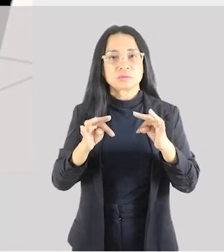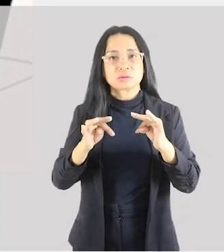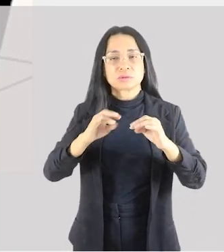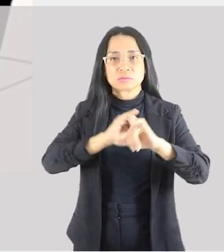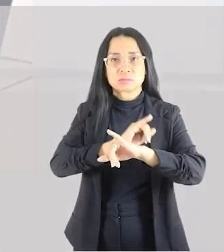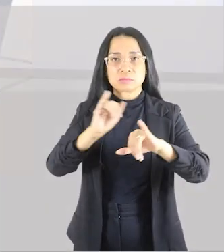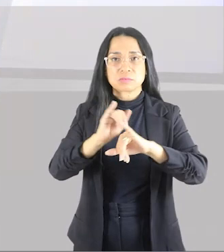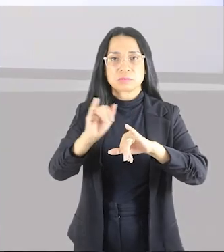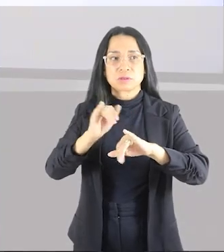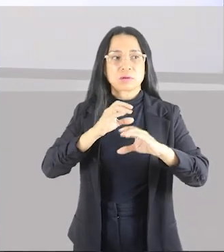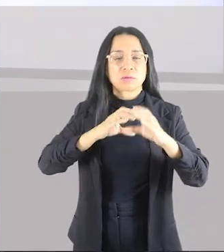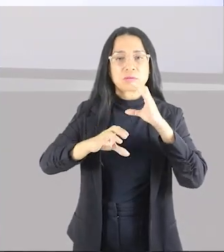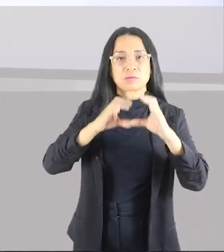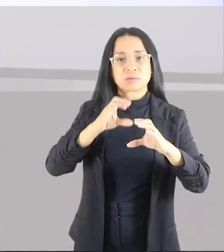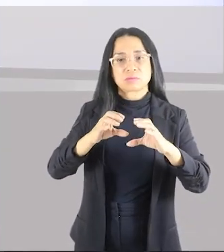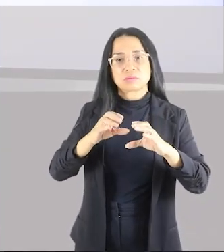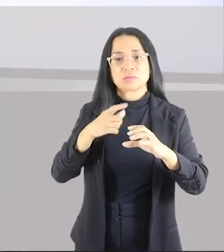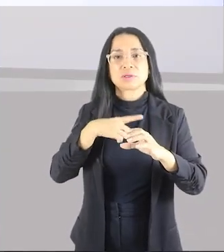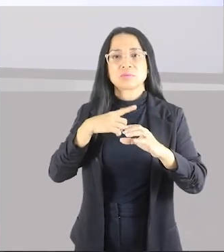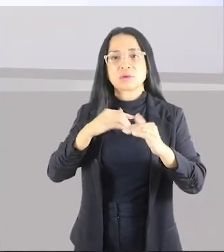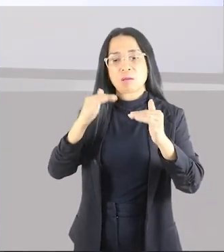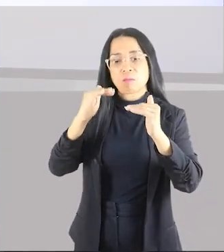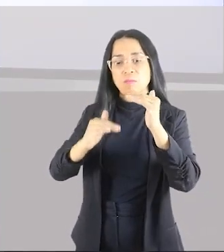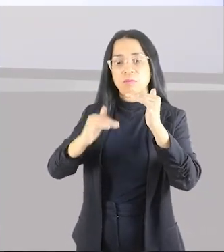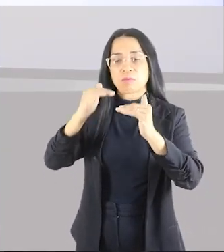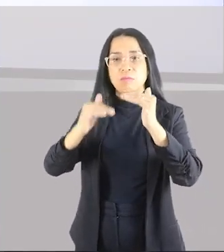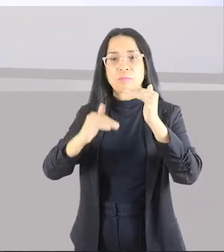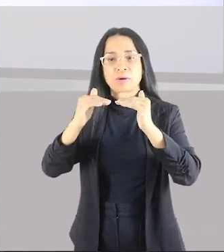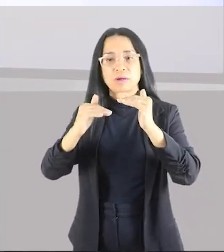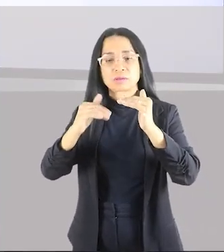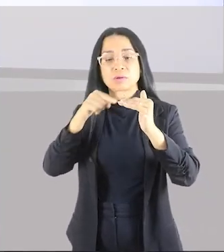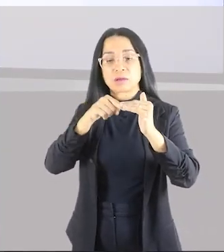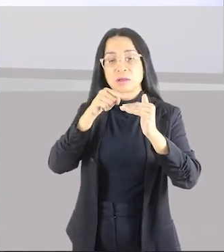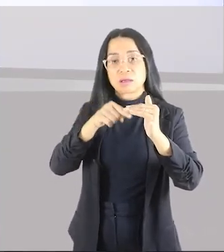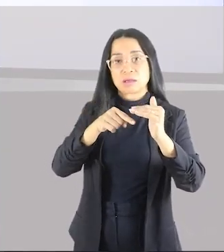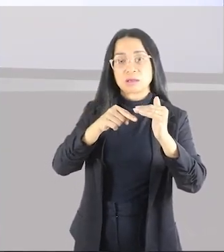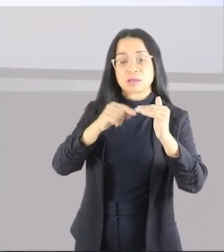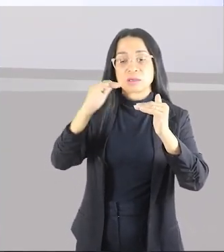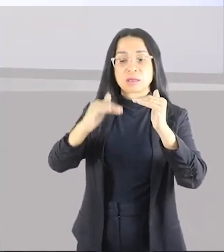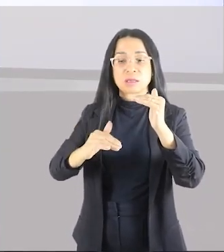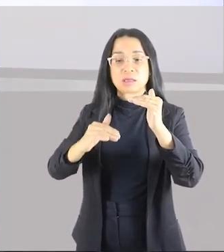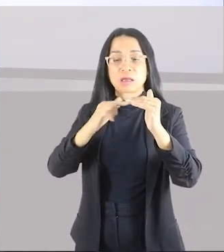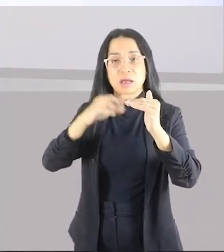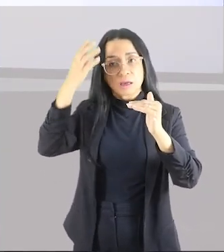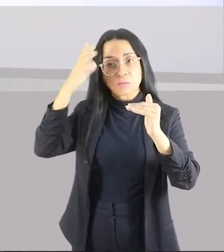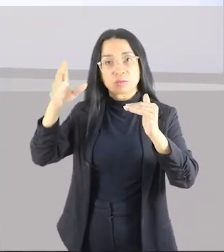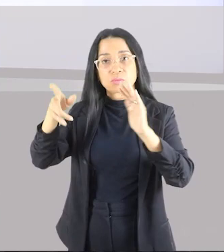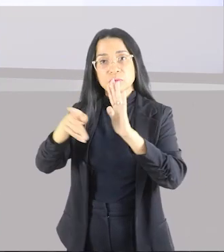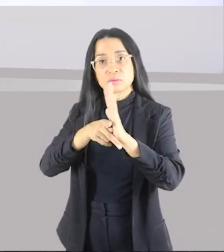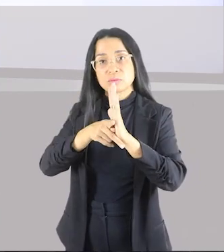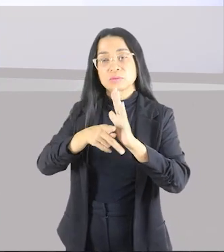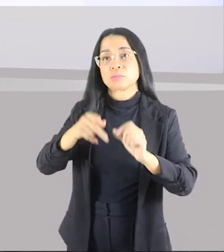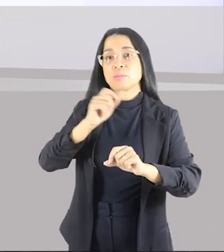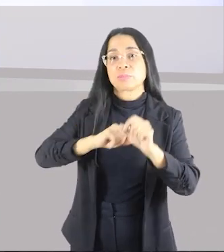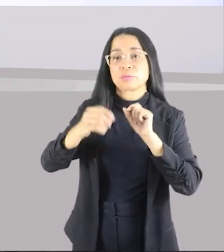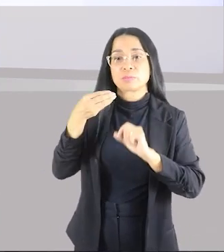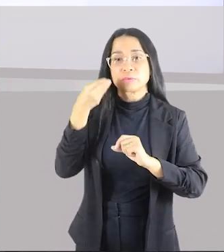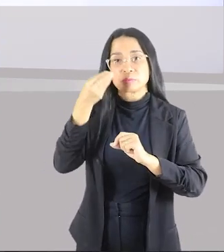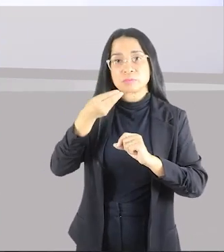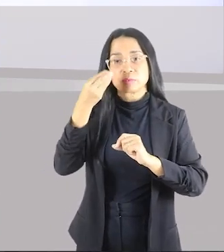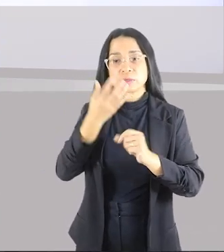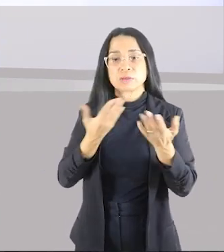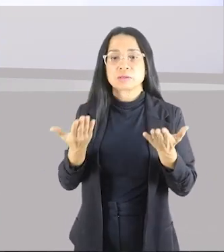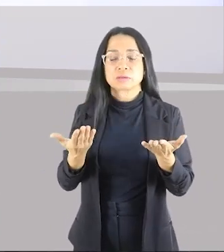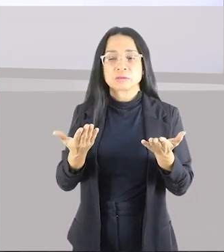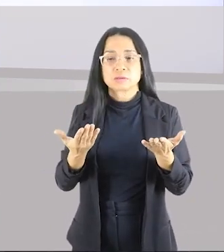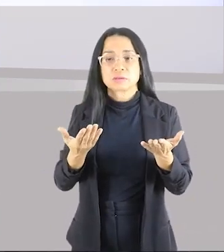com um desalinhamento, com um descompasso entre a cultura e entre as nossas próprias vivências. E aí,